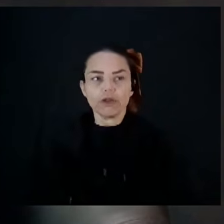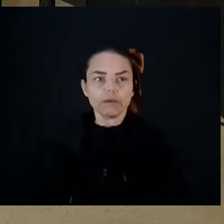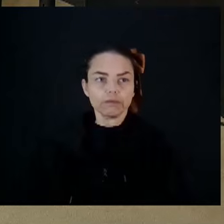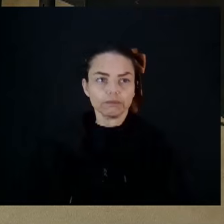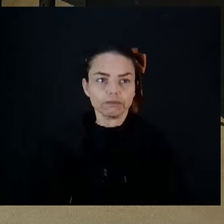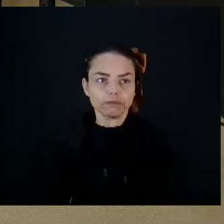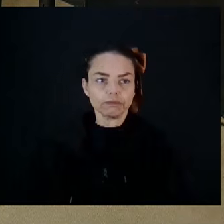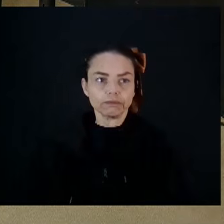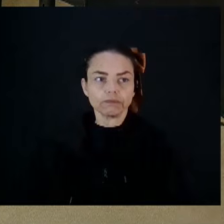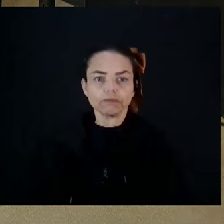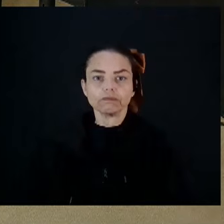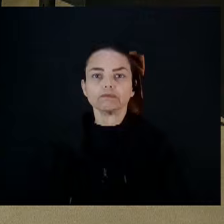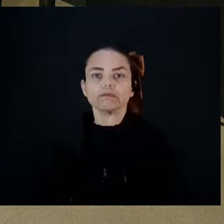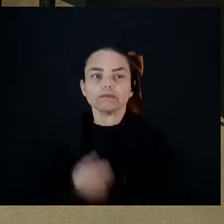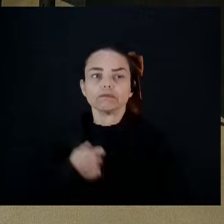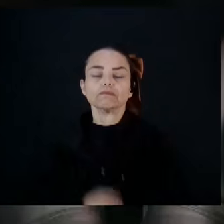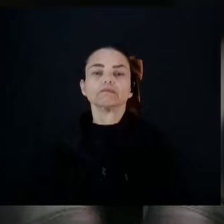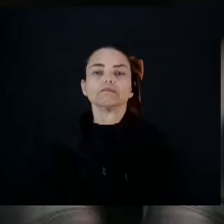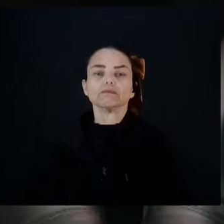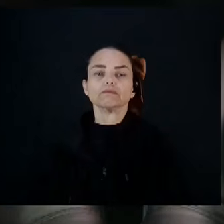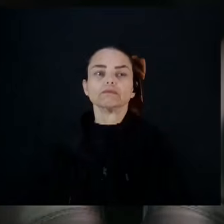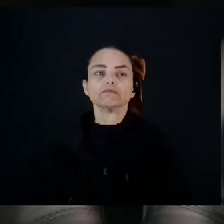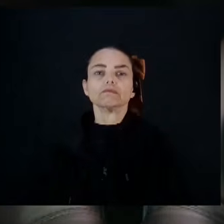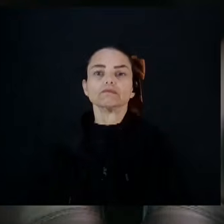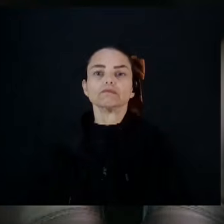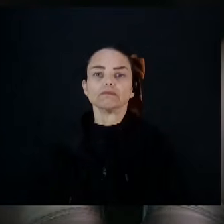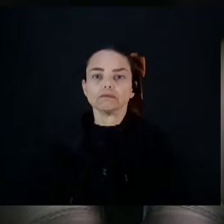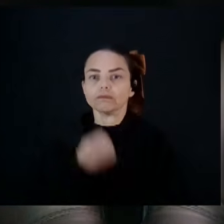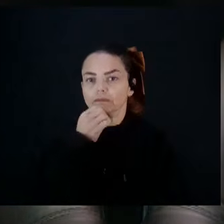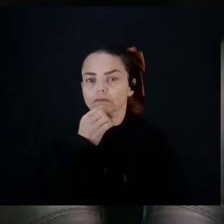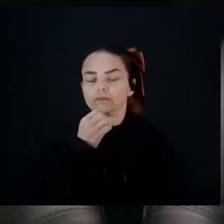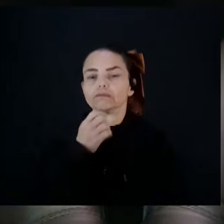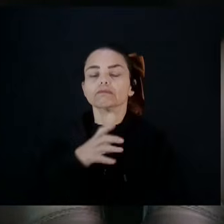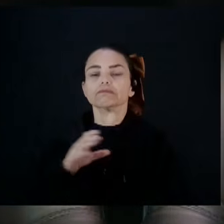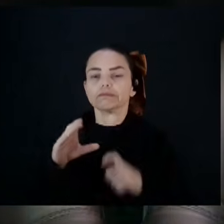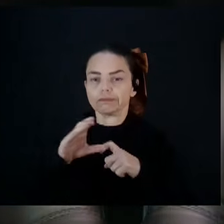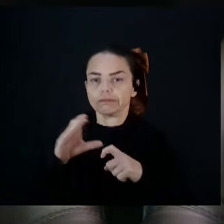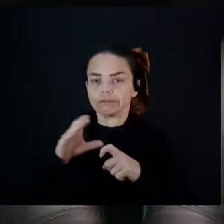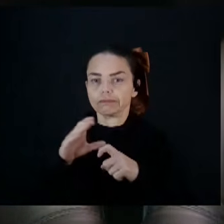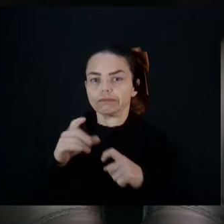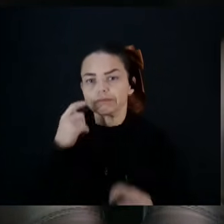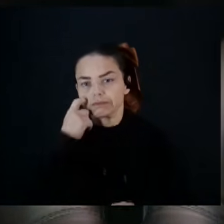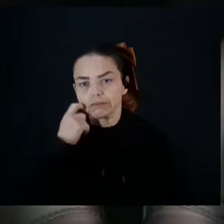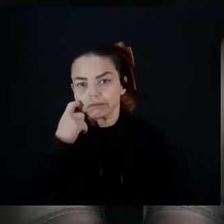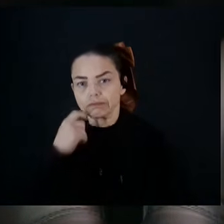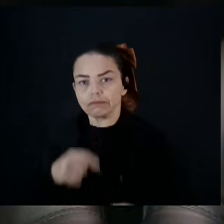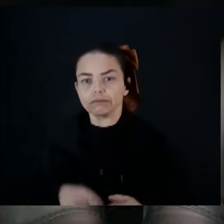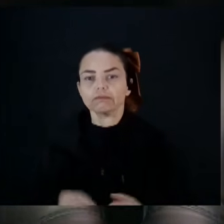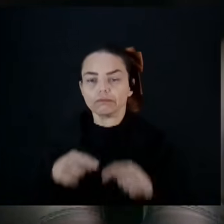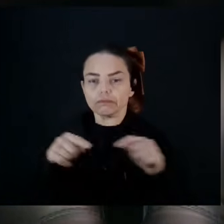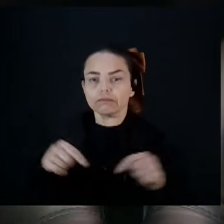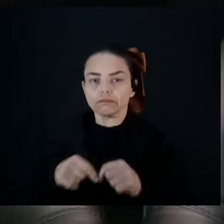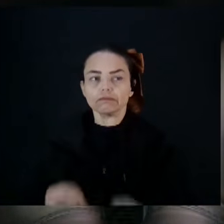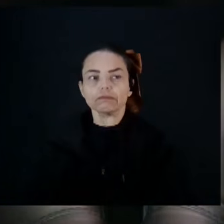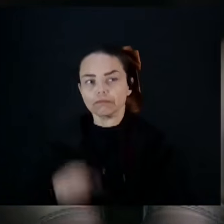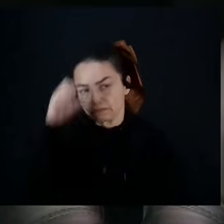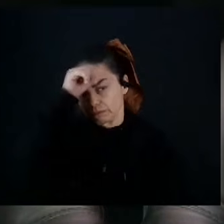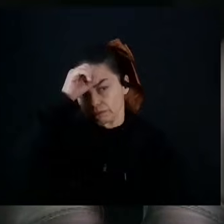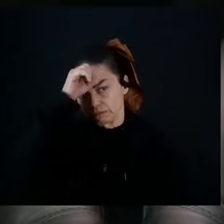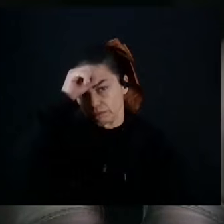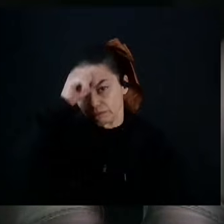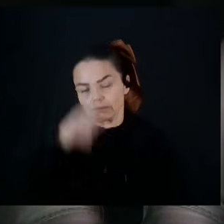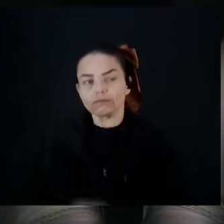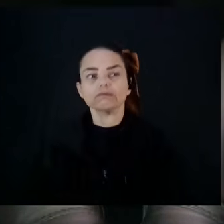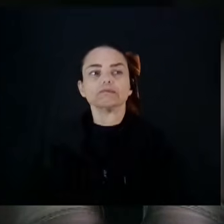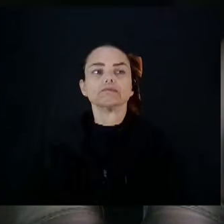Isso, gente, isso é muito na clínica. A habilidade, a gente aprende. Uau, gente, isso que delícia. tudo.